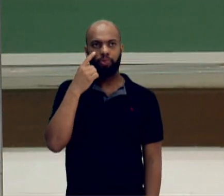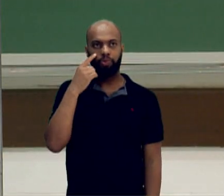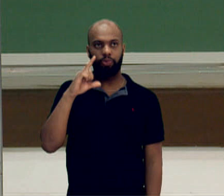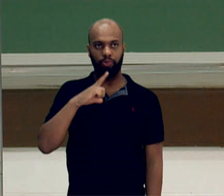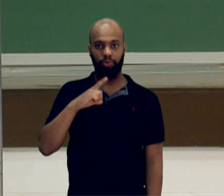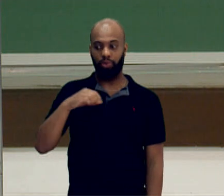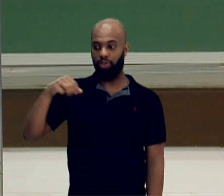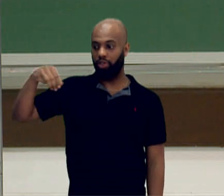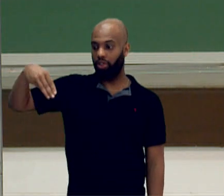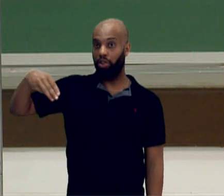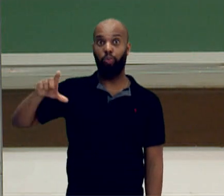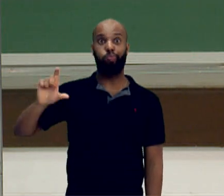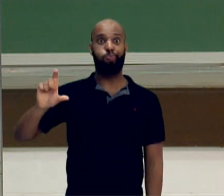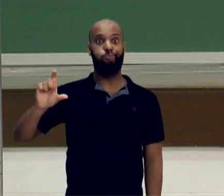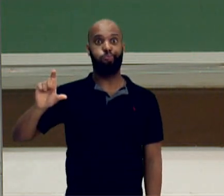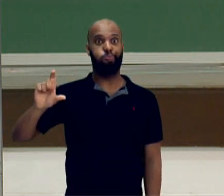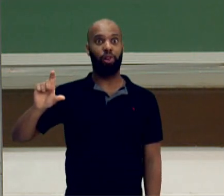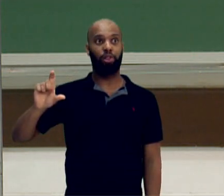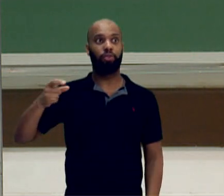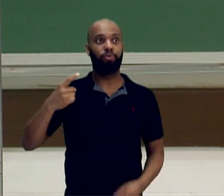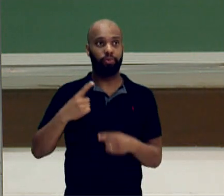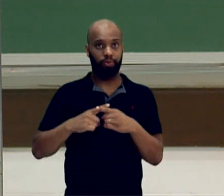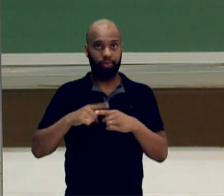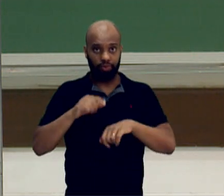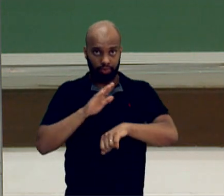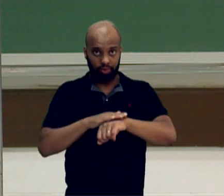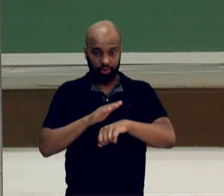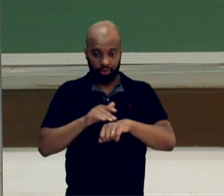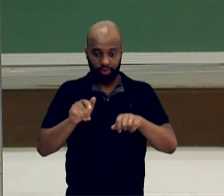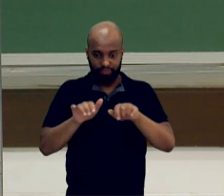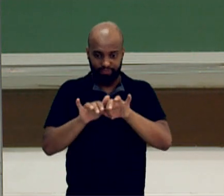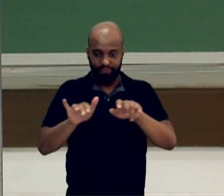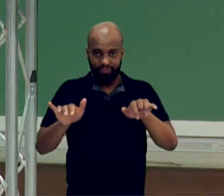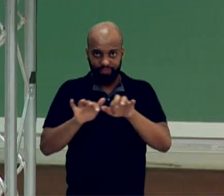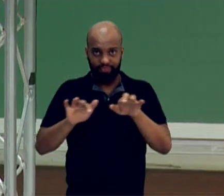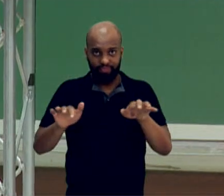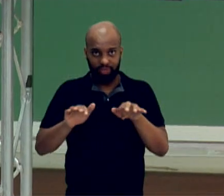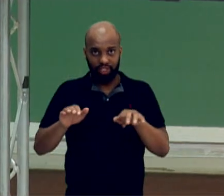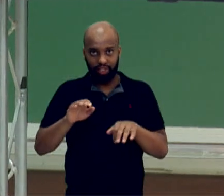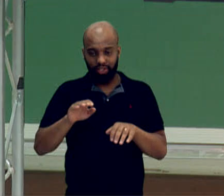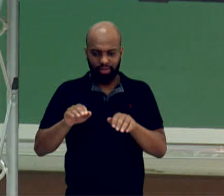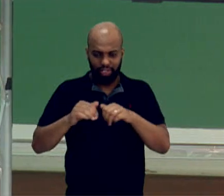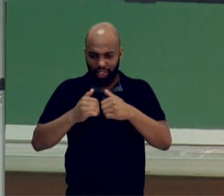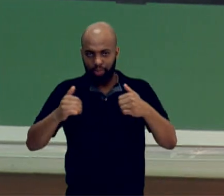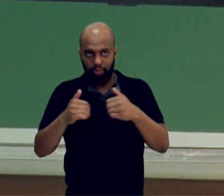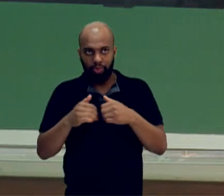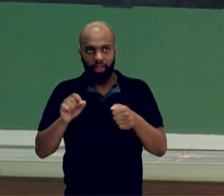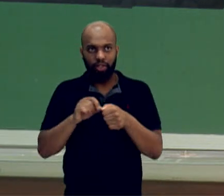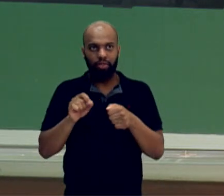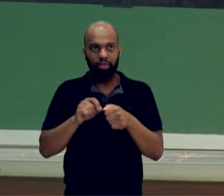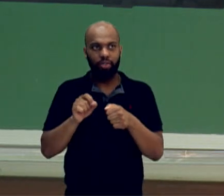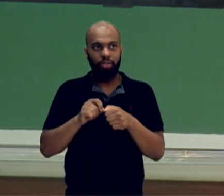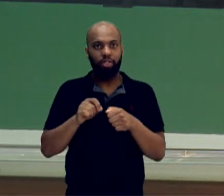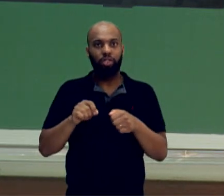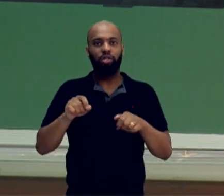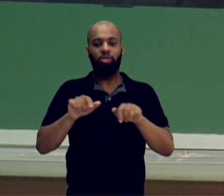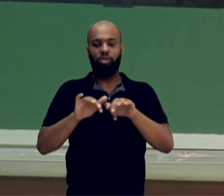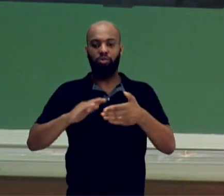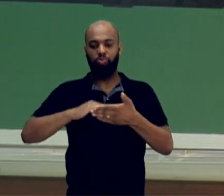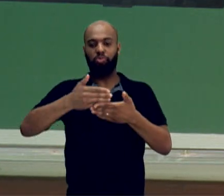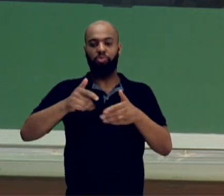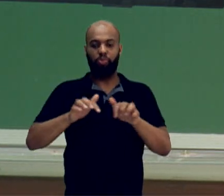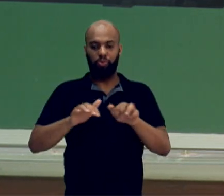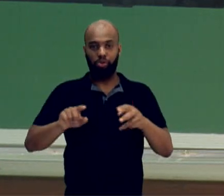esse M saiu maiúsculo, porque na hora que a professora foi digitar e foi dar um espacinho, o próprio